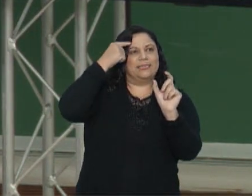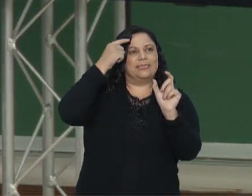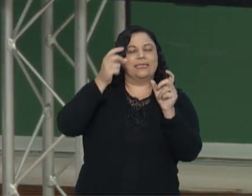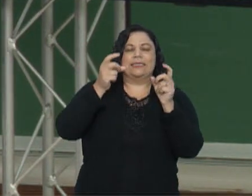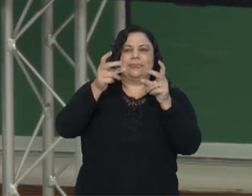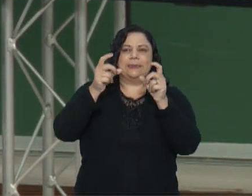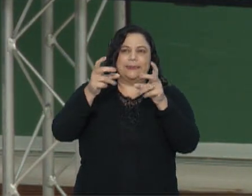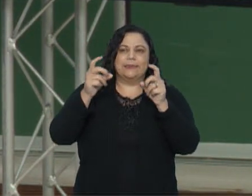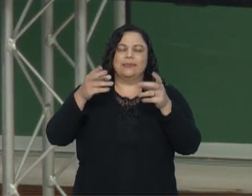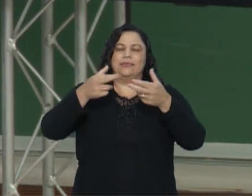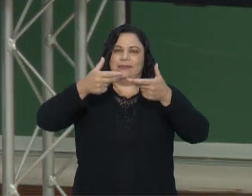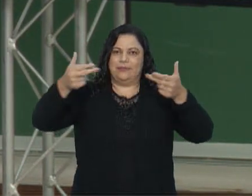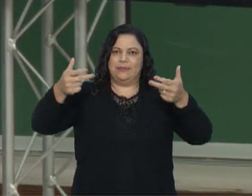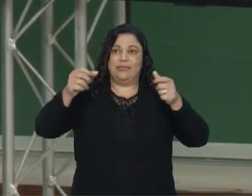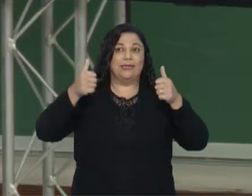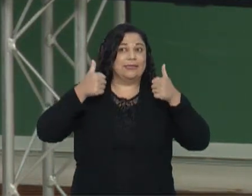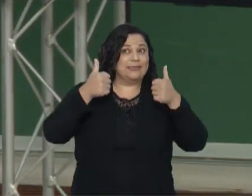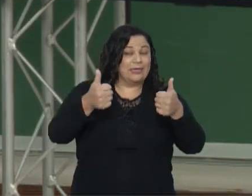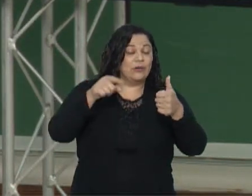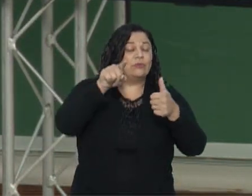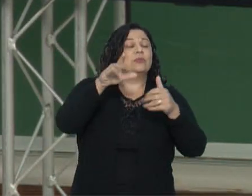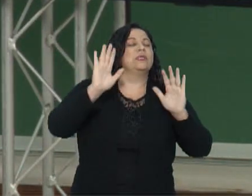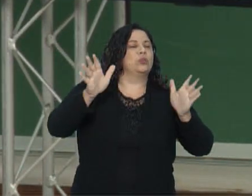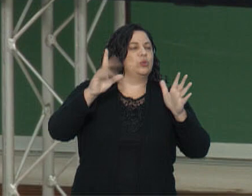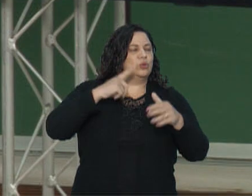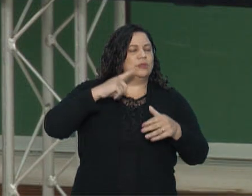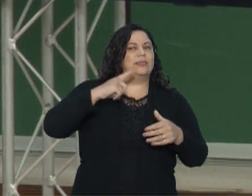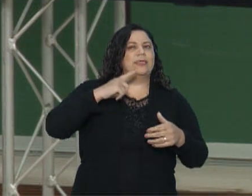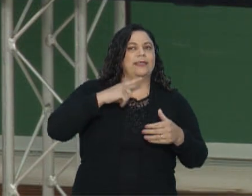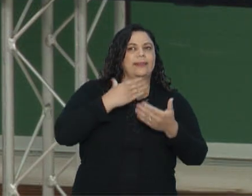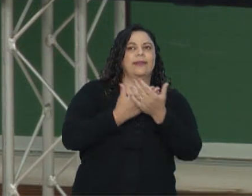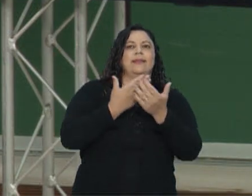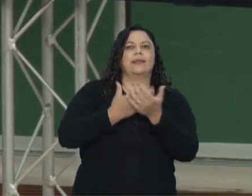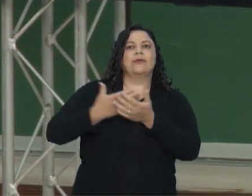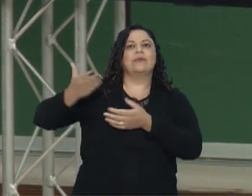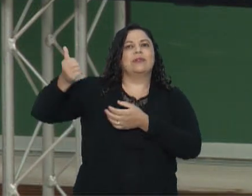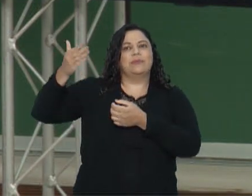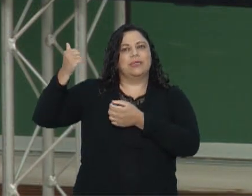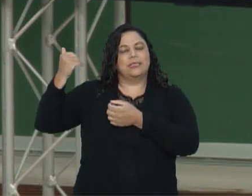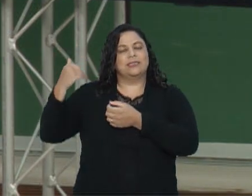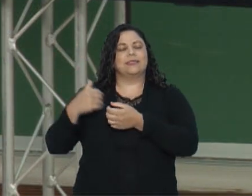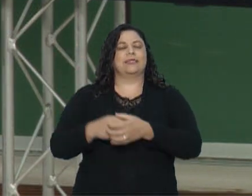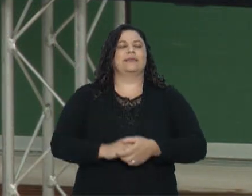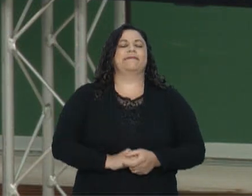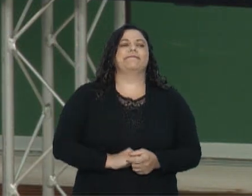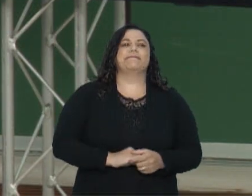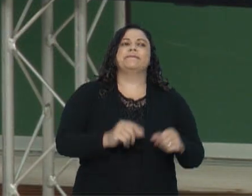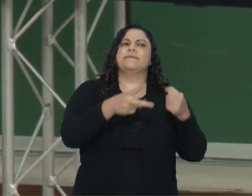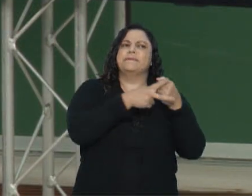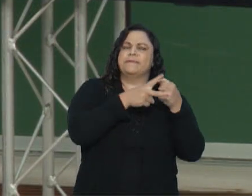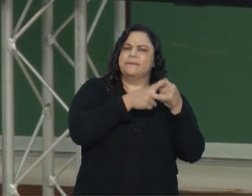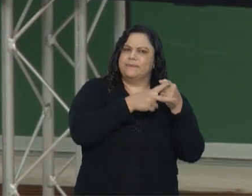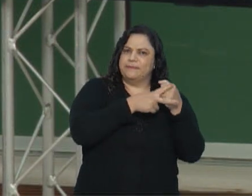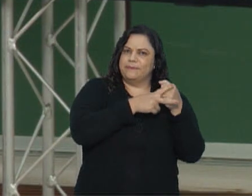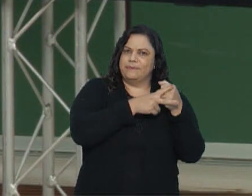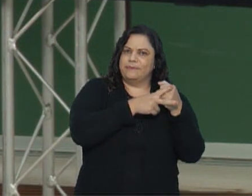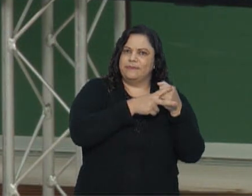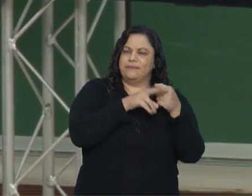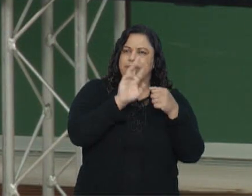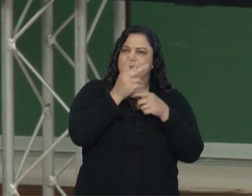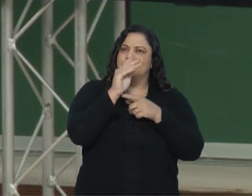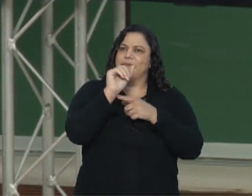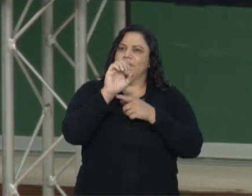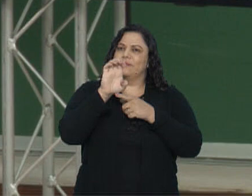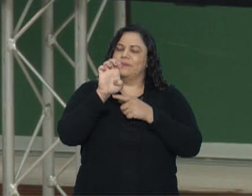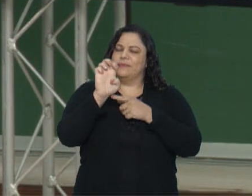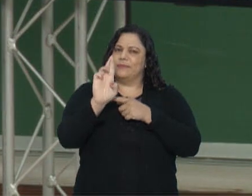escreveria. Certo? Você já tem esse esqueminha da outra aula. E alguns verbos irregulares aqui. A ser, trocamos com